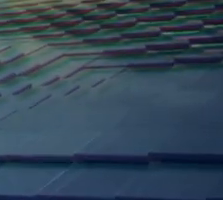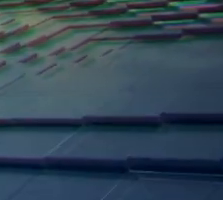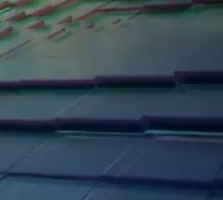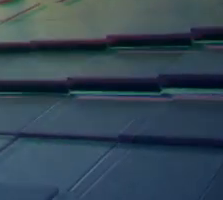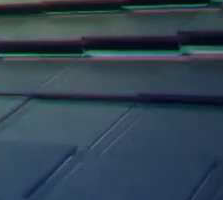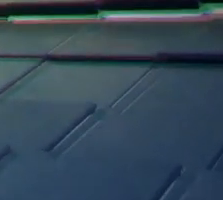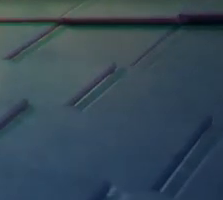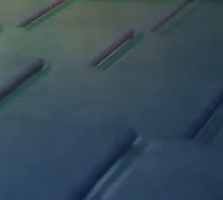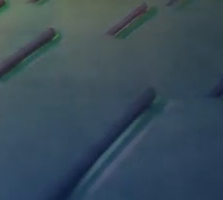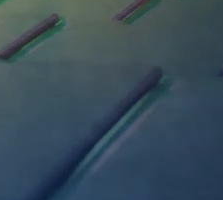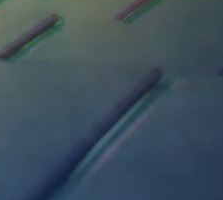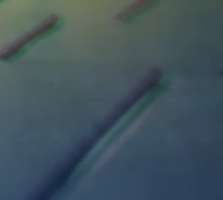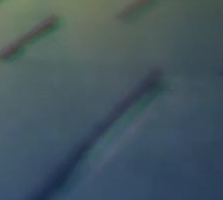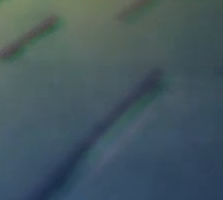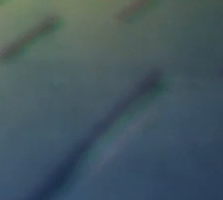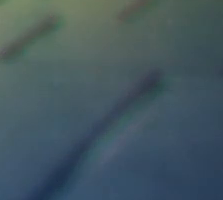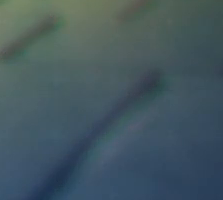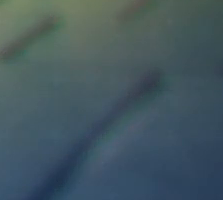Música